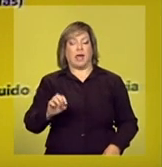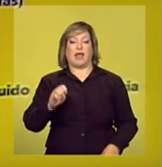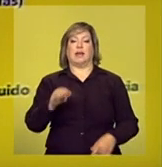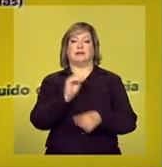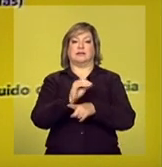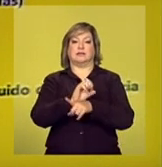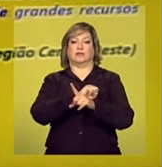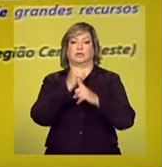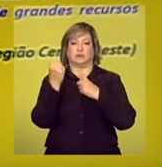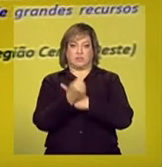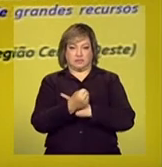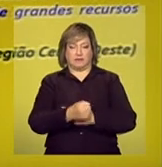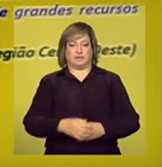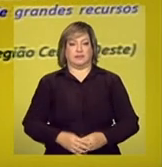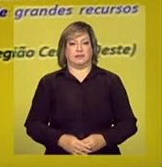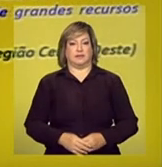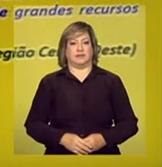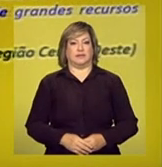social.